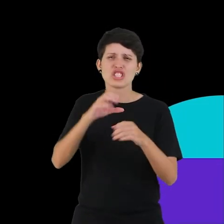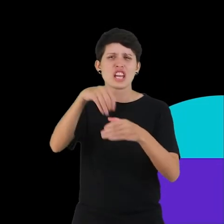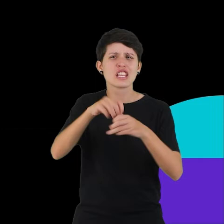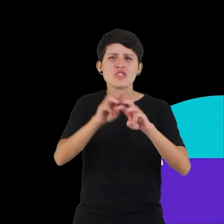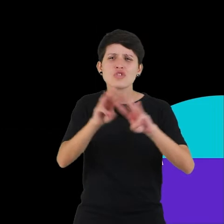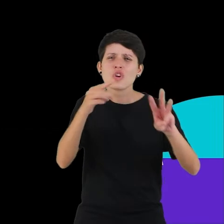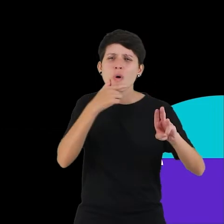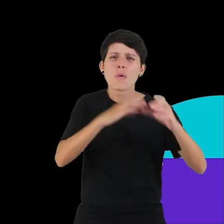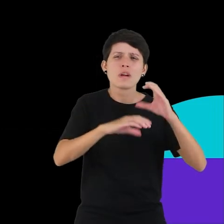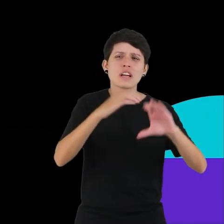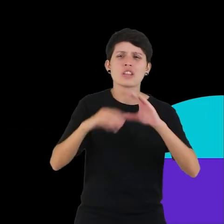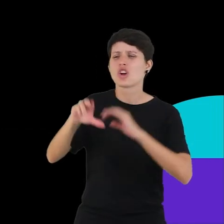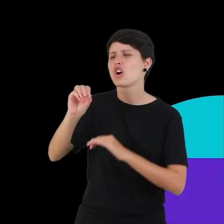responder.